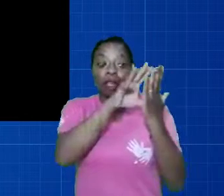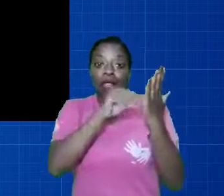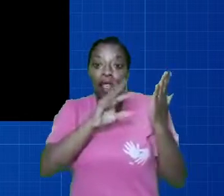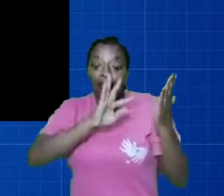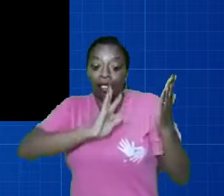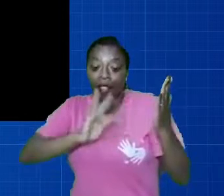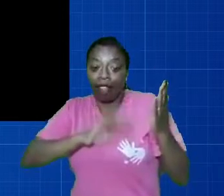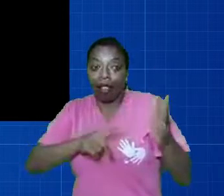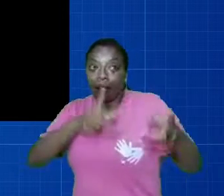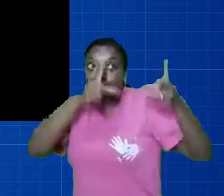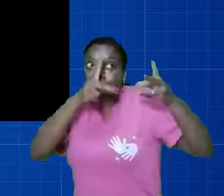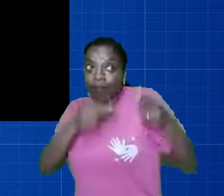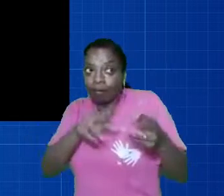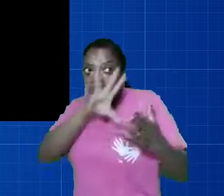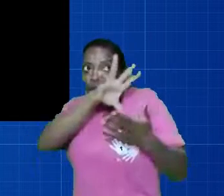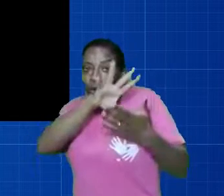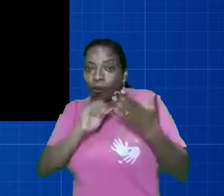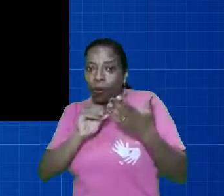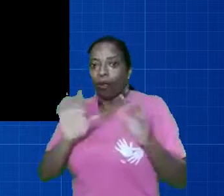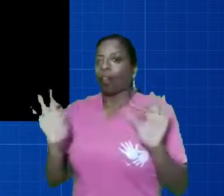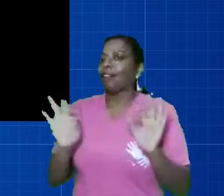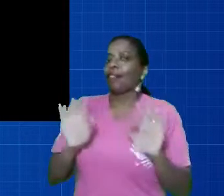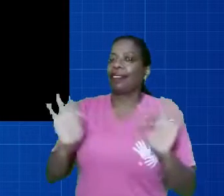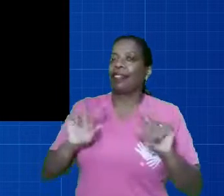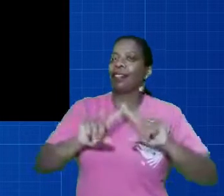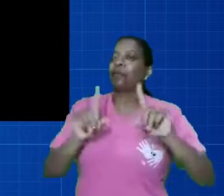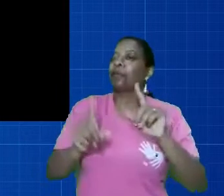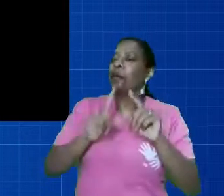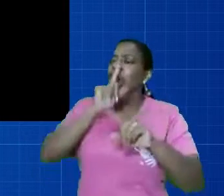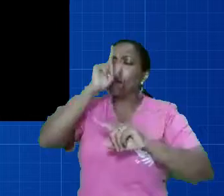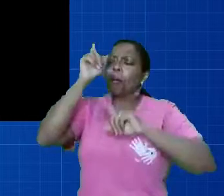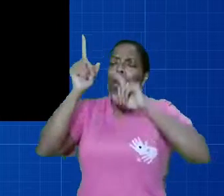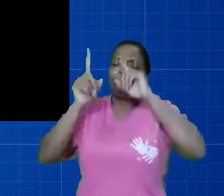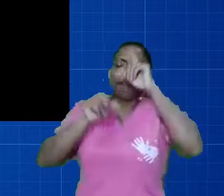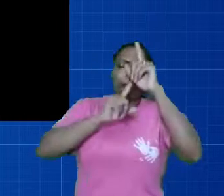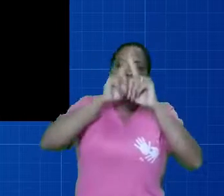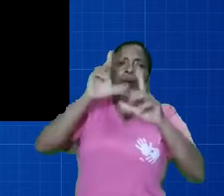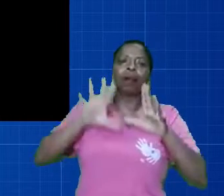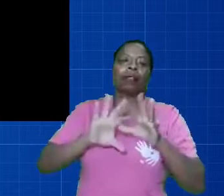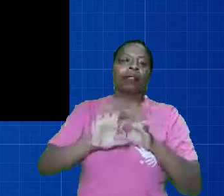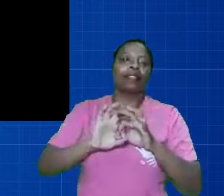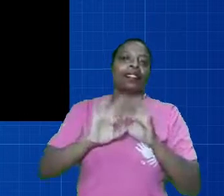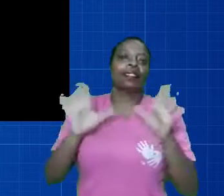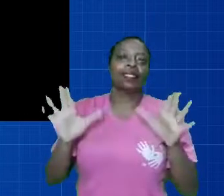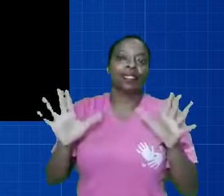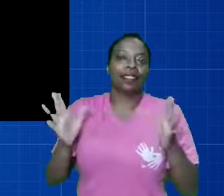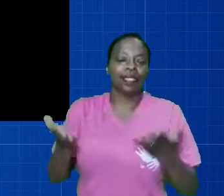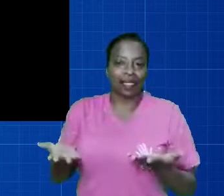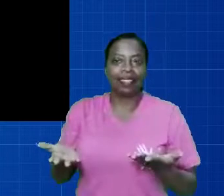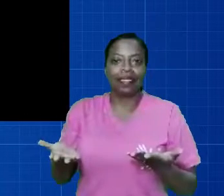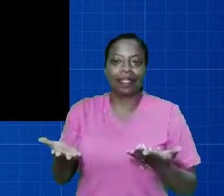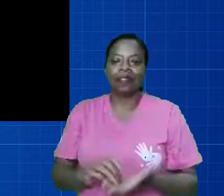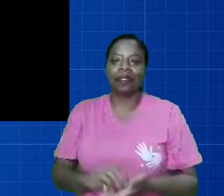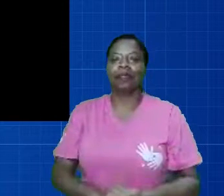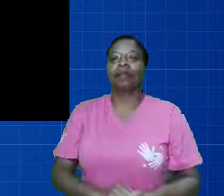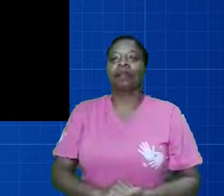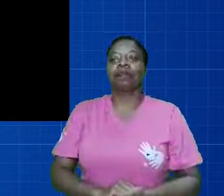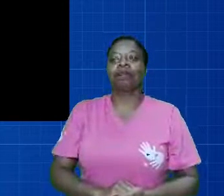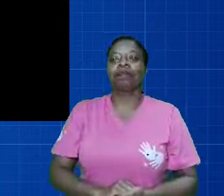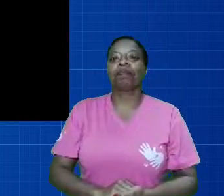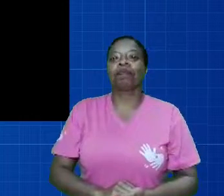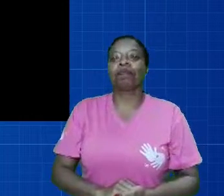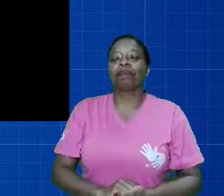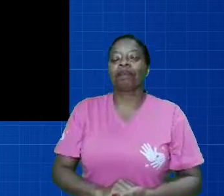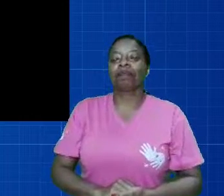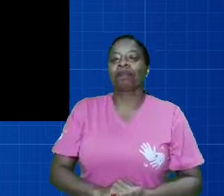né, não é um ensino, é um ensino voltado à liberdade de expressão, né, ou à livre expressão, como